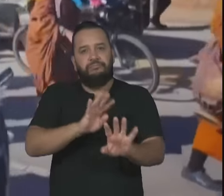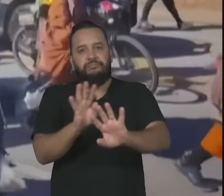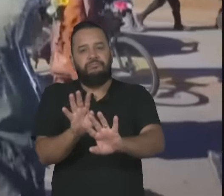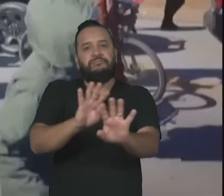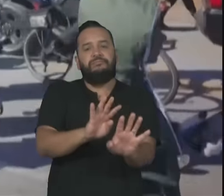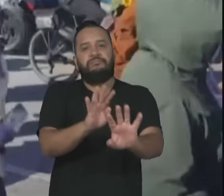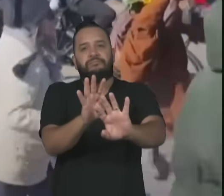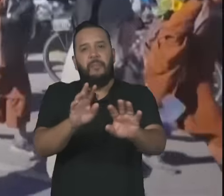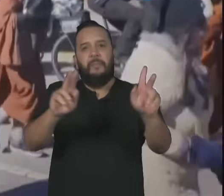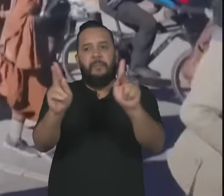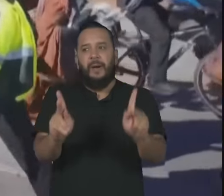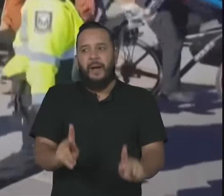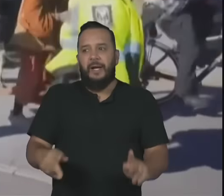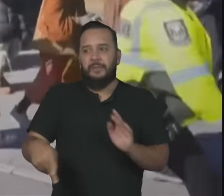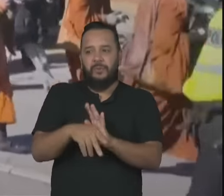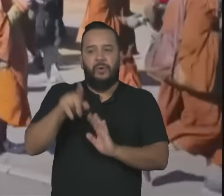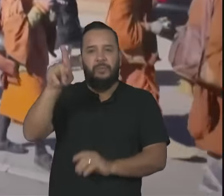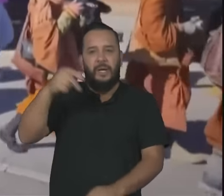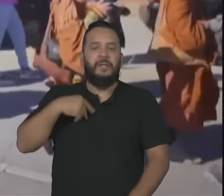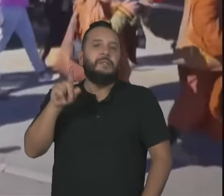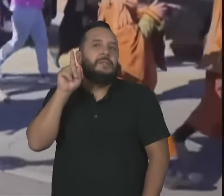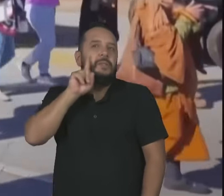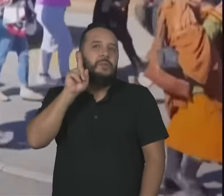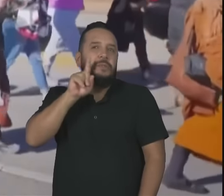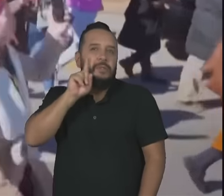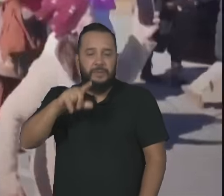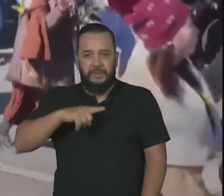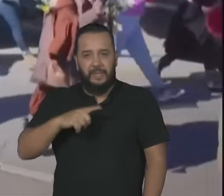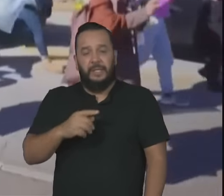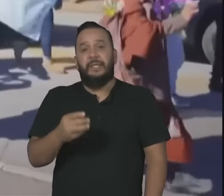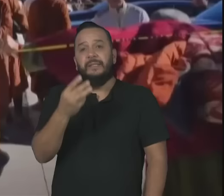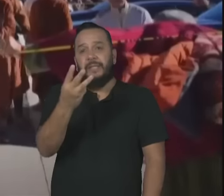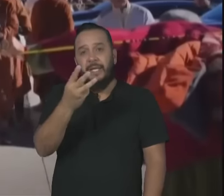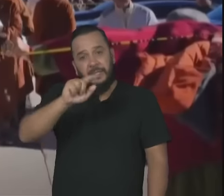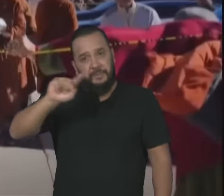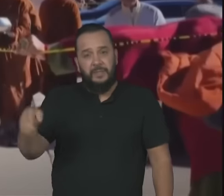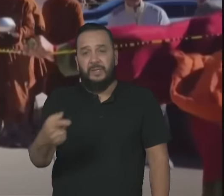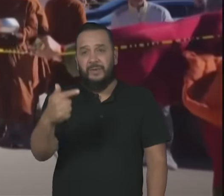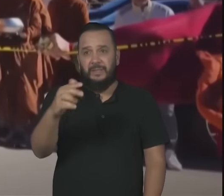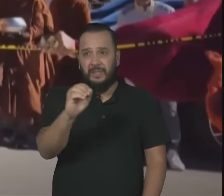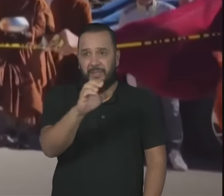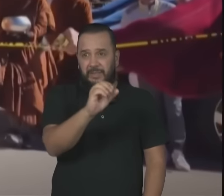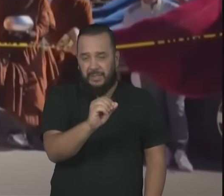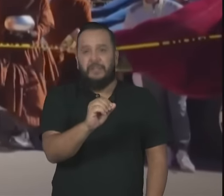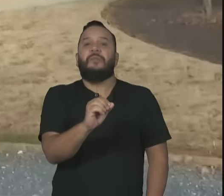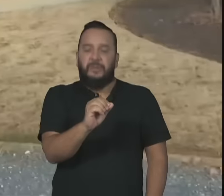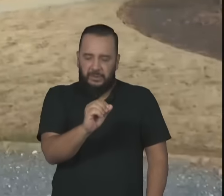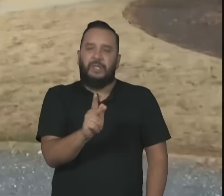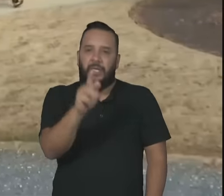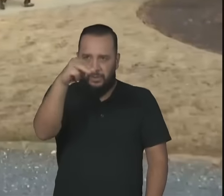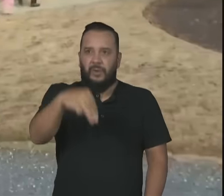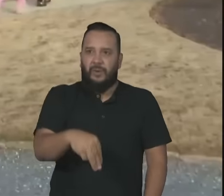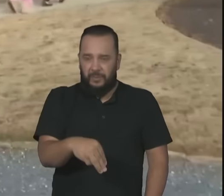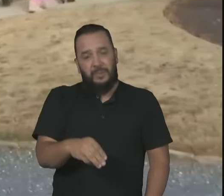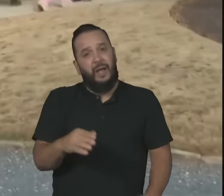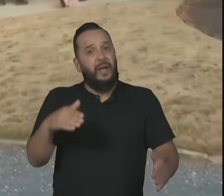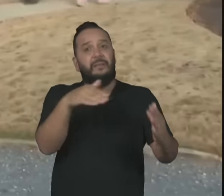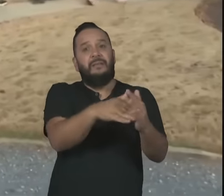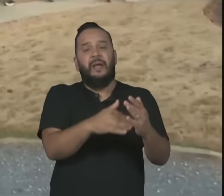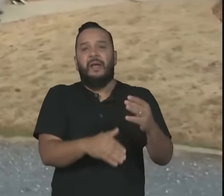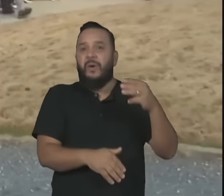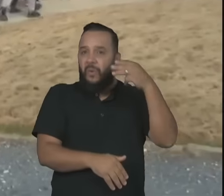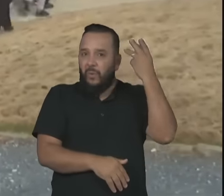Unidos. O objetivo da peregrinação de 3.700 quilômetros até o Capitólio em Washington é promover a